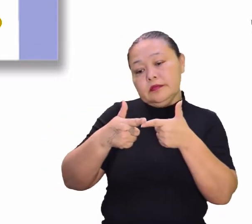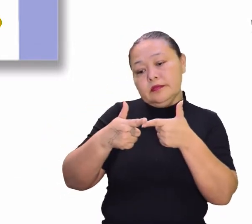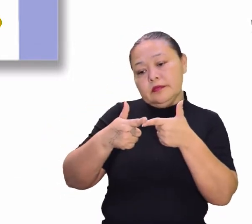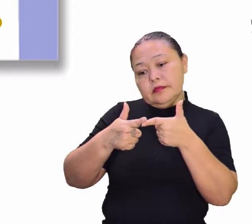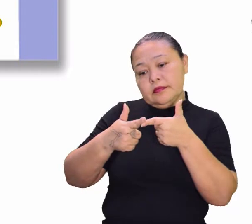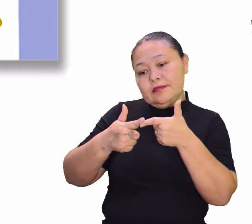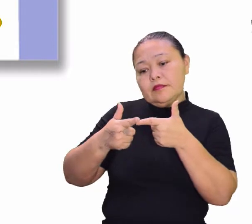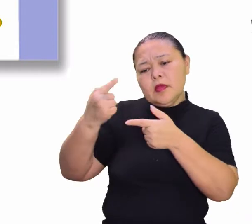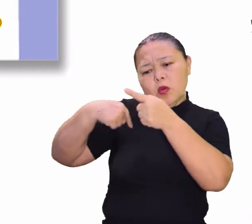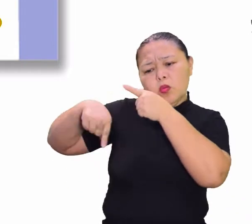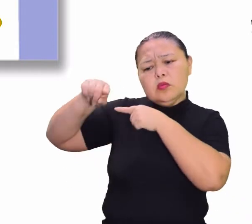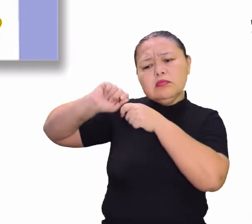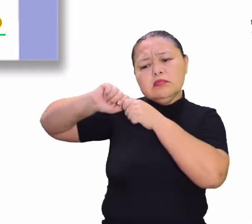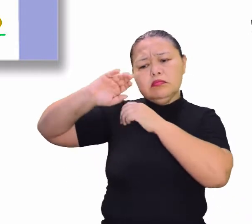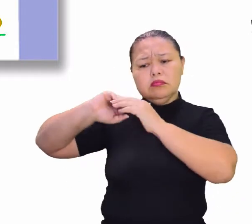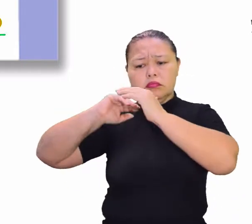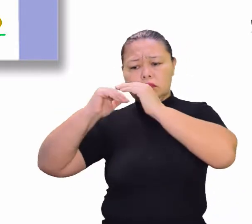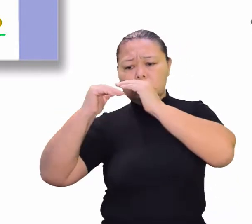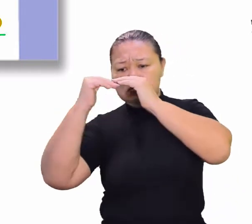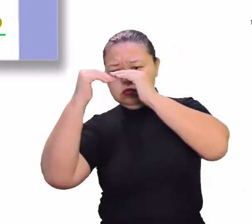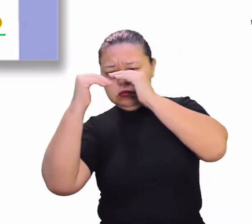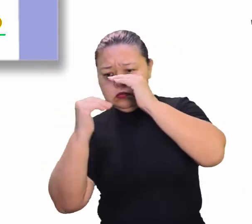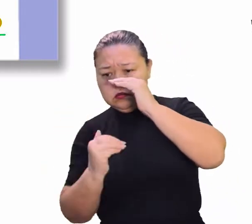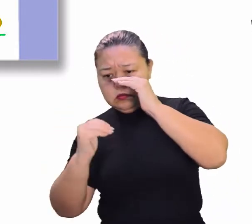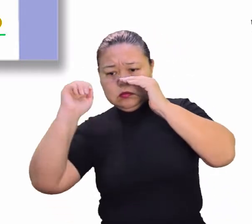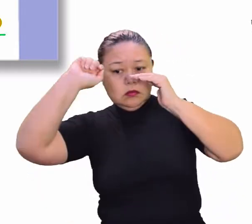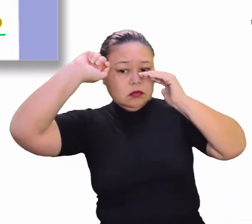as raízes do subdesenvolvimento africano.